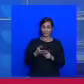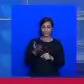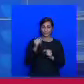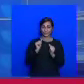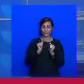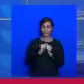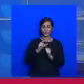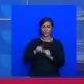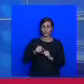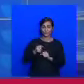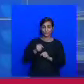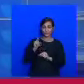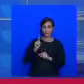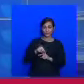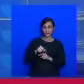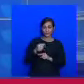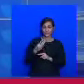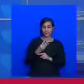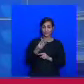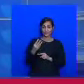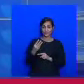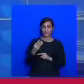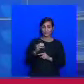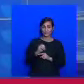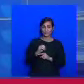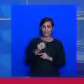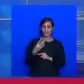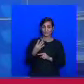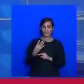Sena confira comigo as dezenas sorteadas foram